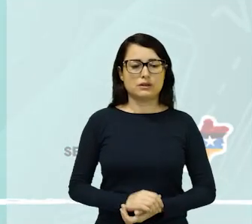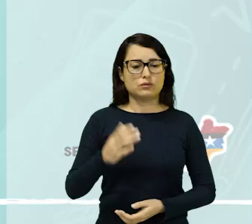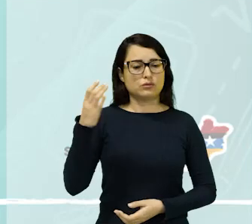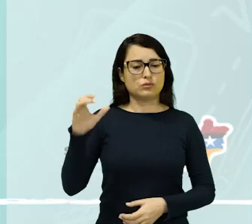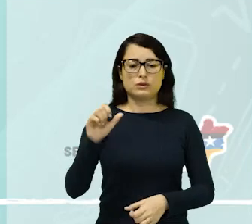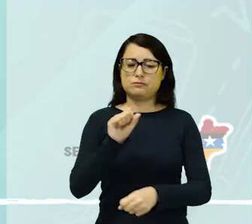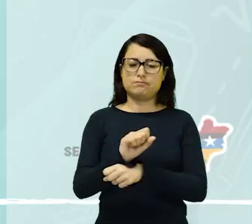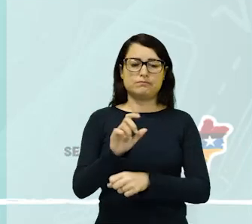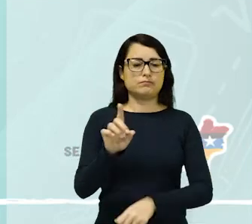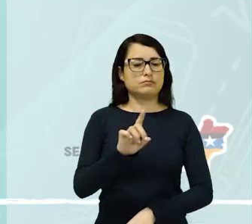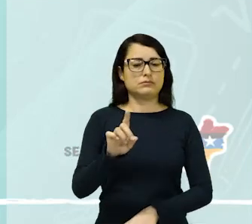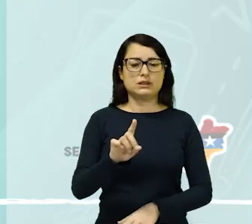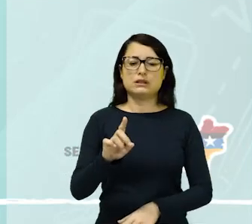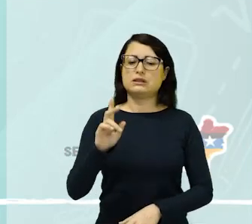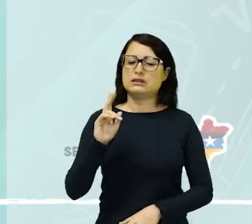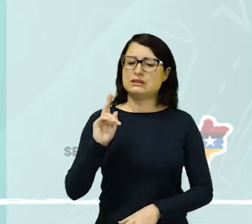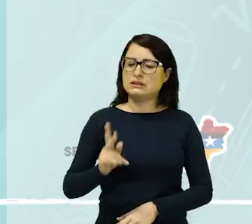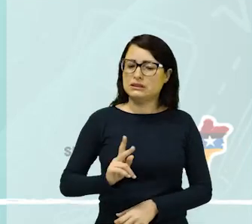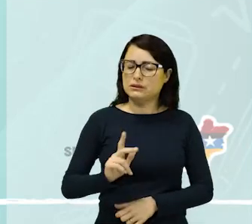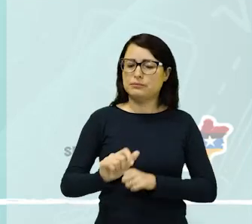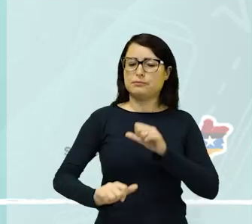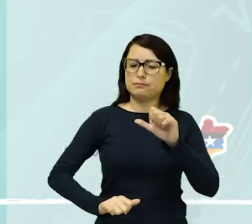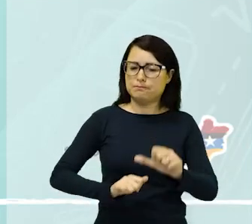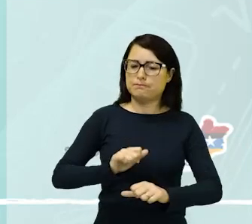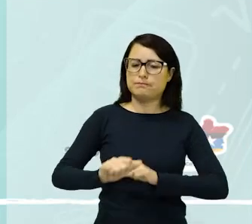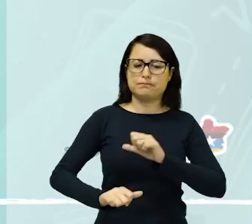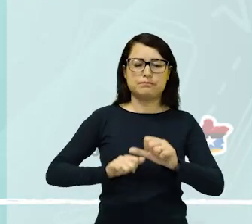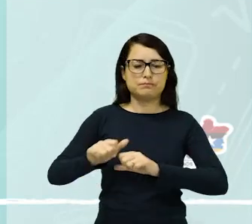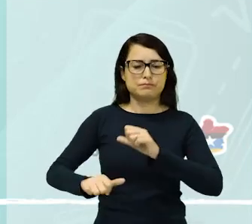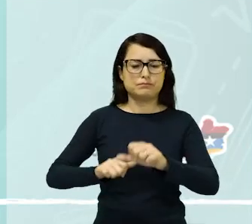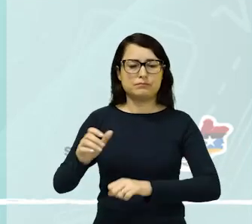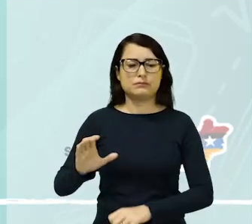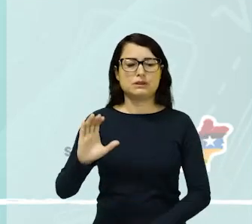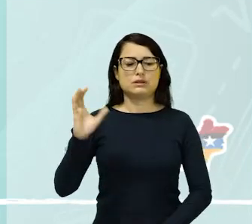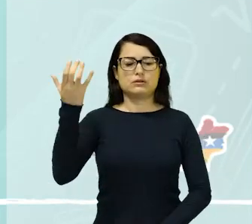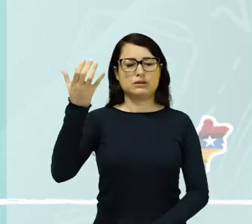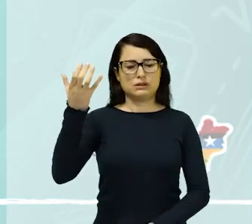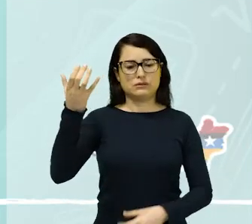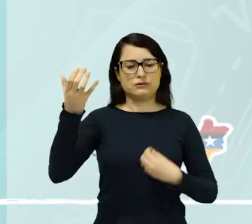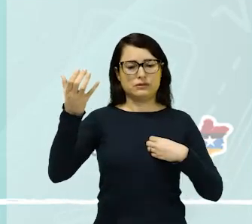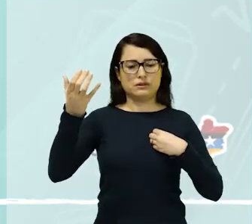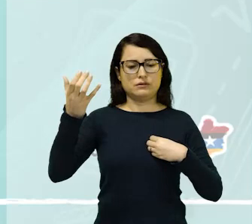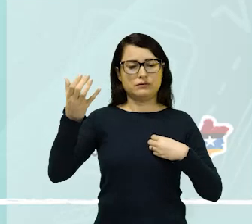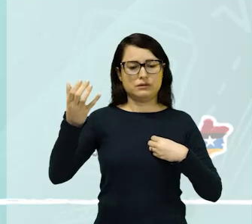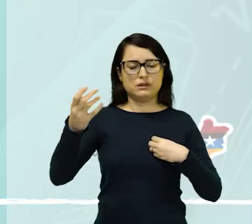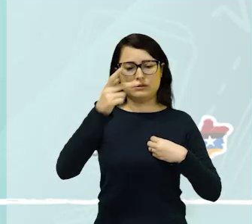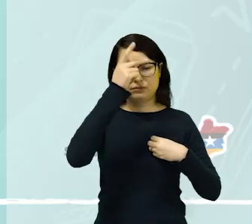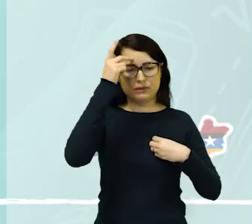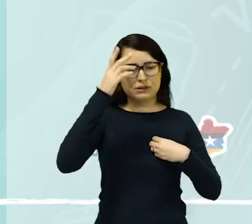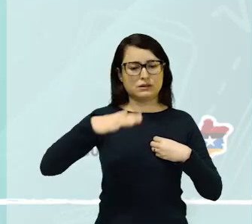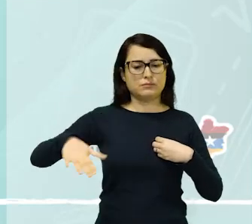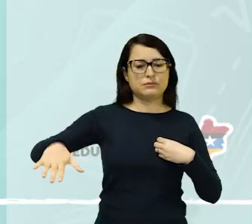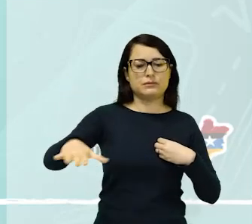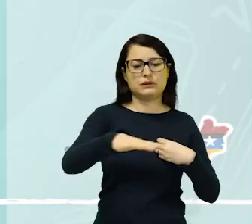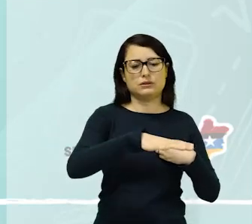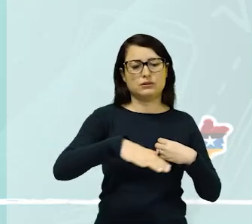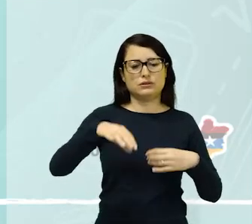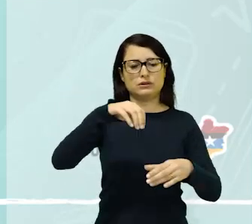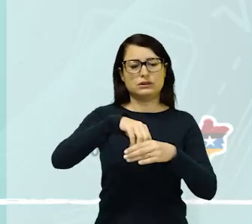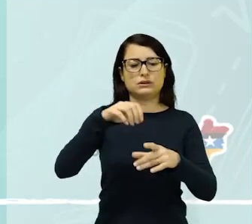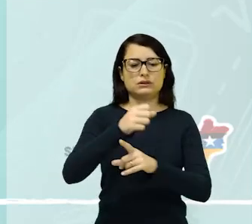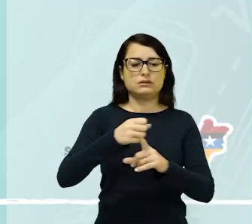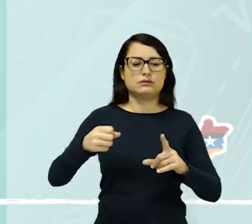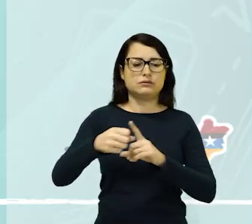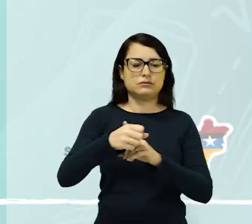estática, ela está em constante mudança, de acordo com os acontecimentos vividos pelos seus membros, pelos integrantes da